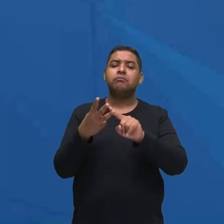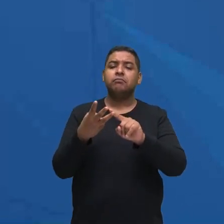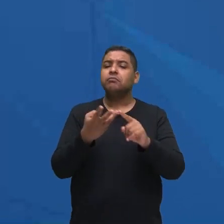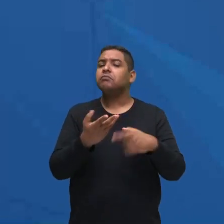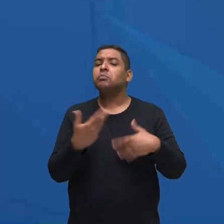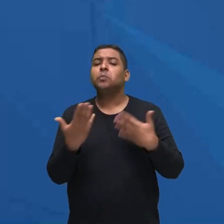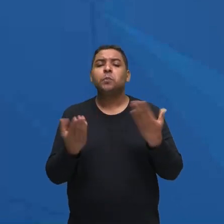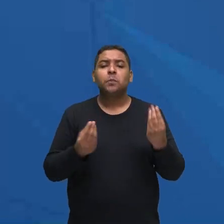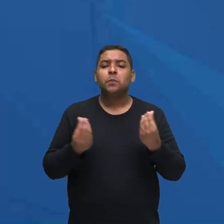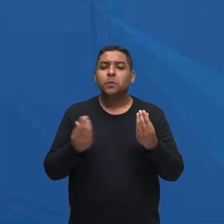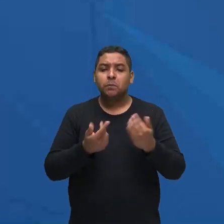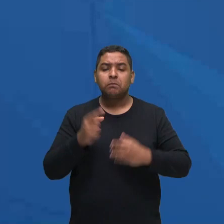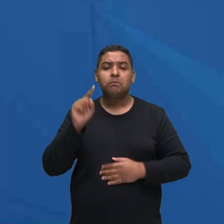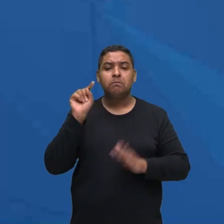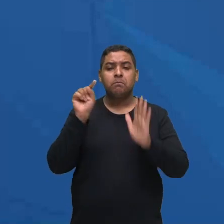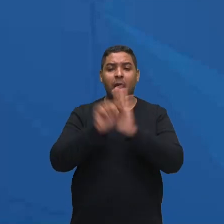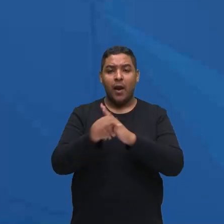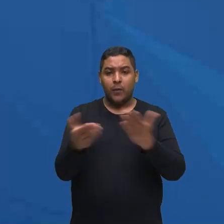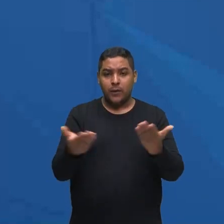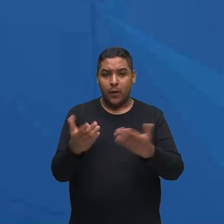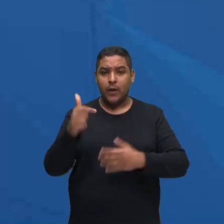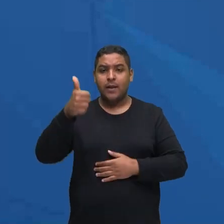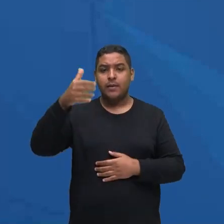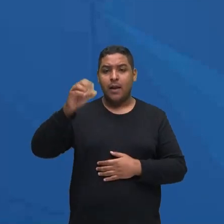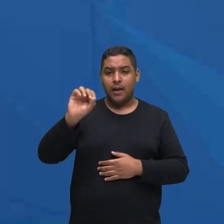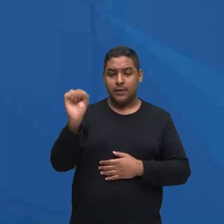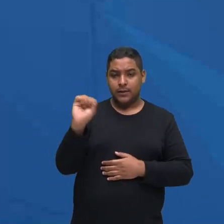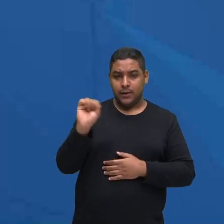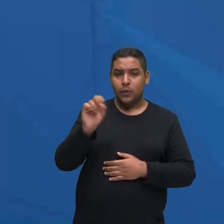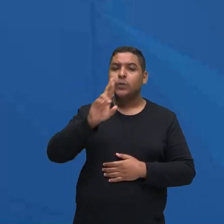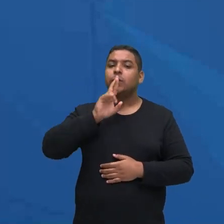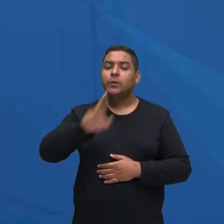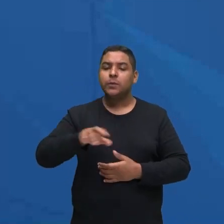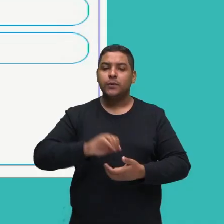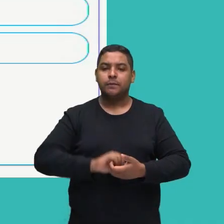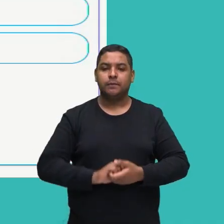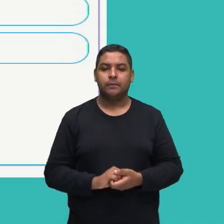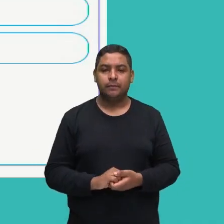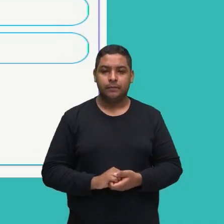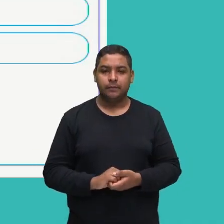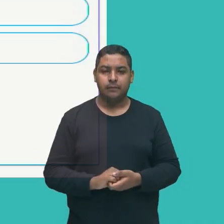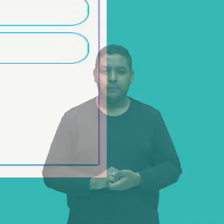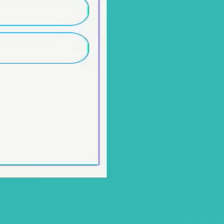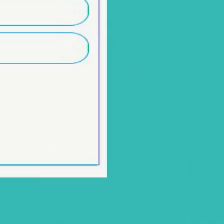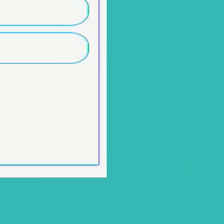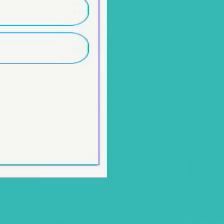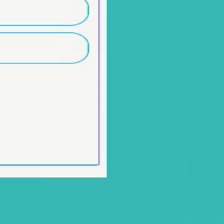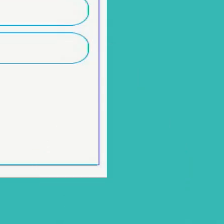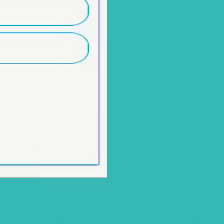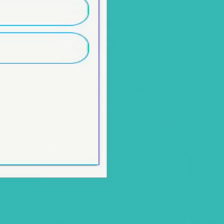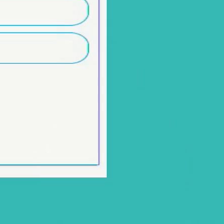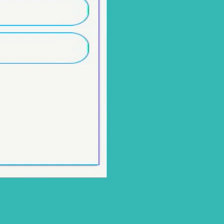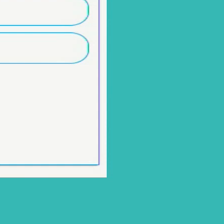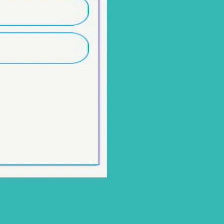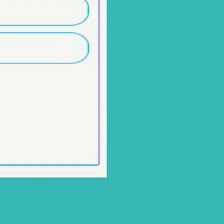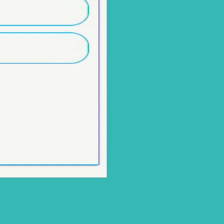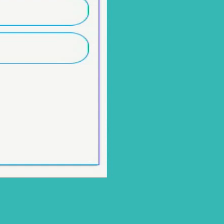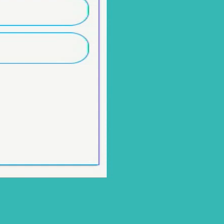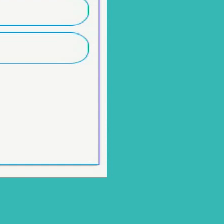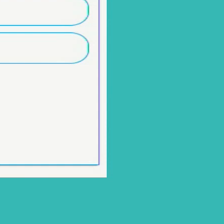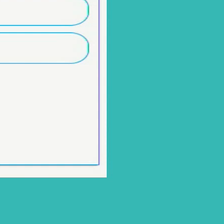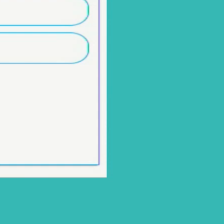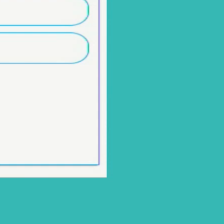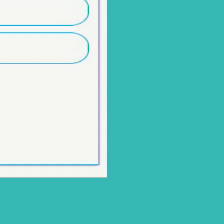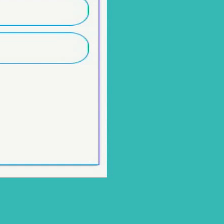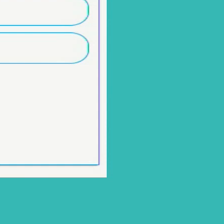jovem? Pergunta na tela, 10 segundos para você responder. Bruguelo é o